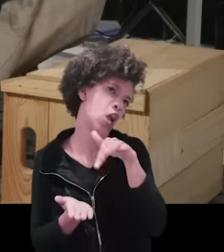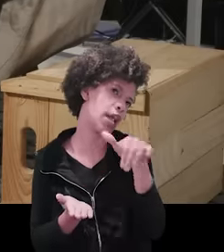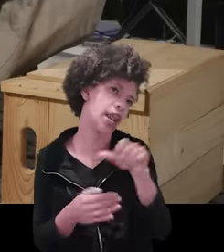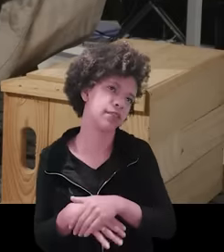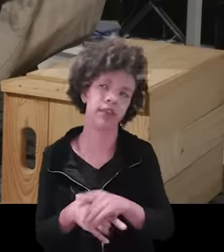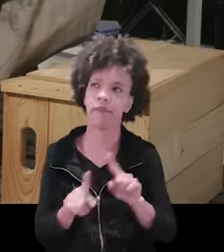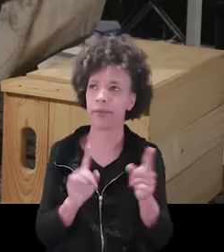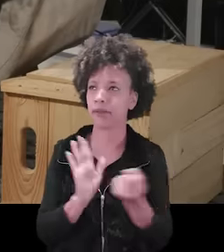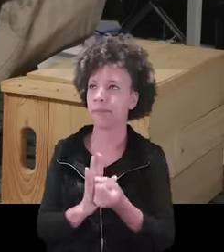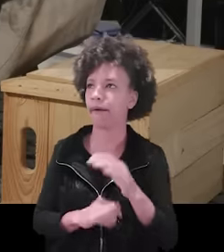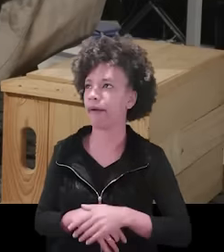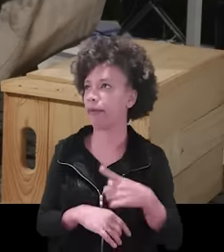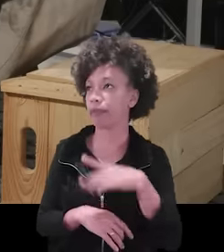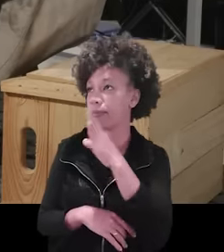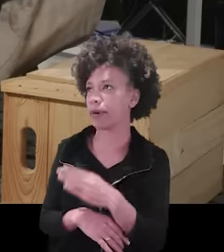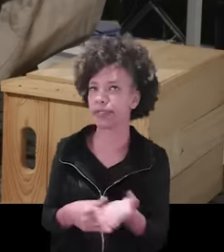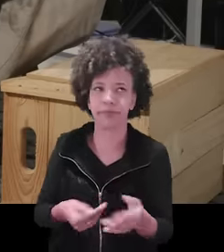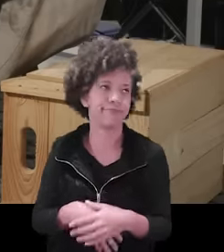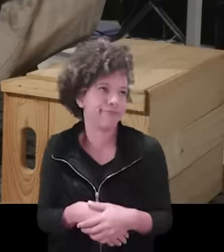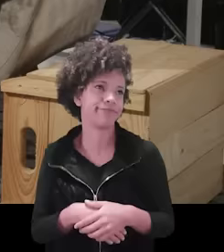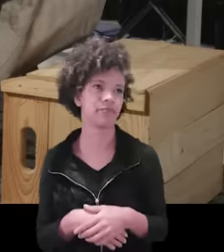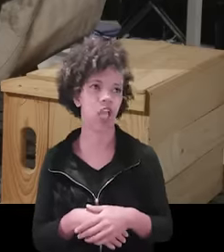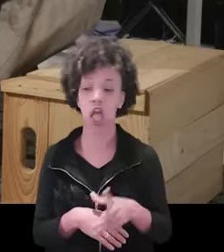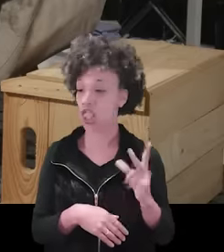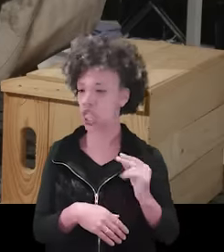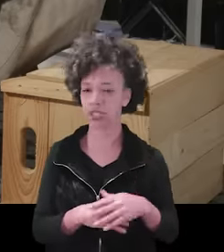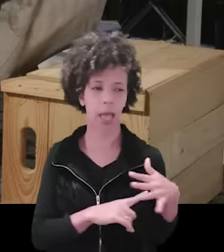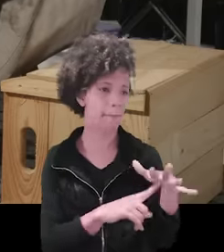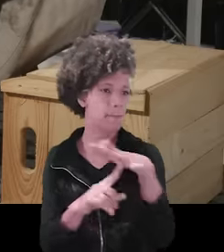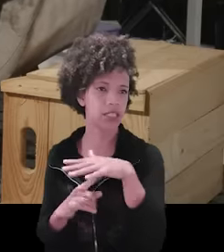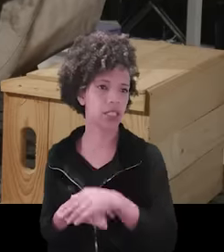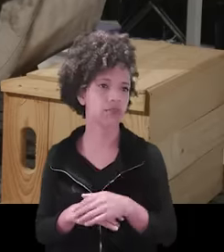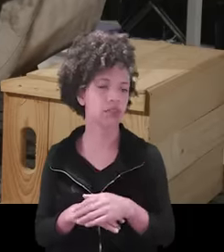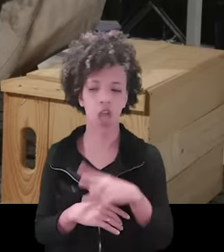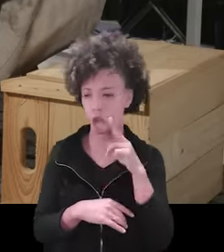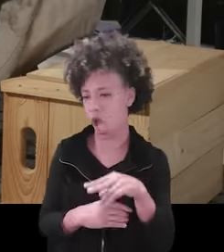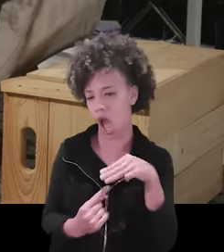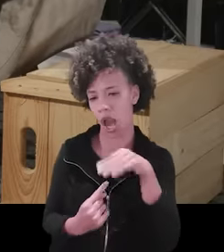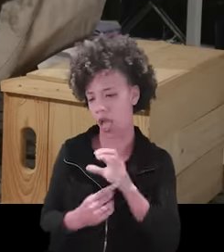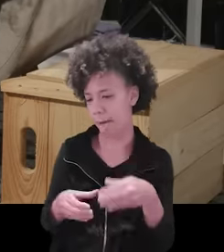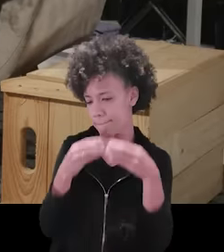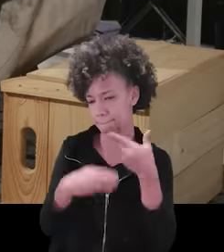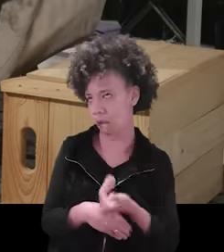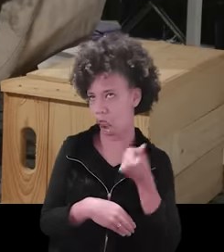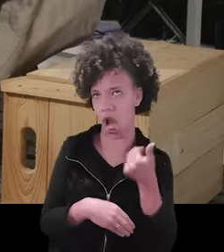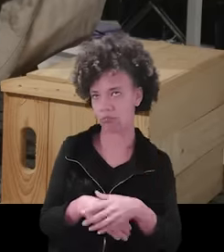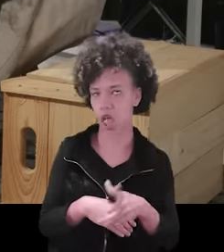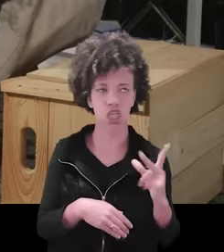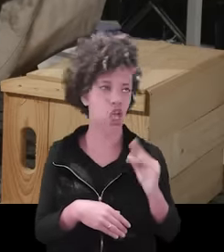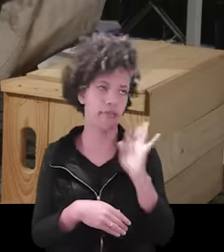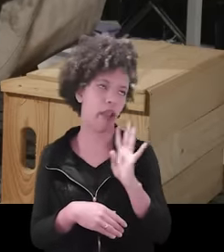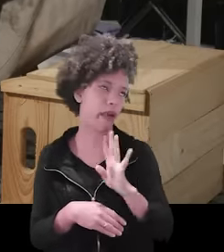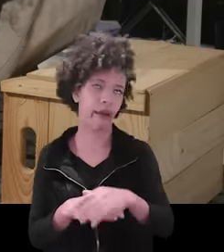tem no Brasil I love Harry Styles o meu Olha essa Praça devia ter umas dessas meu Olha esse Big Mac Olha ai melhor